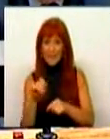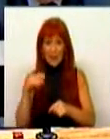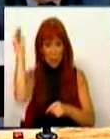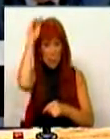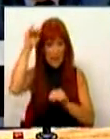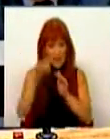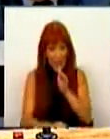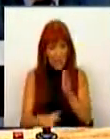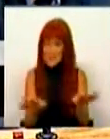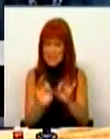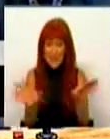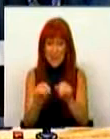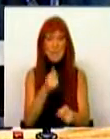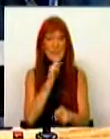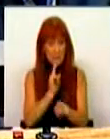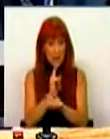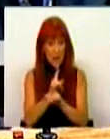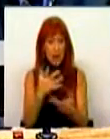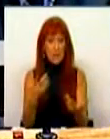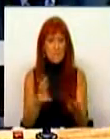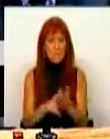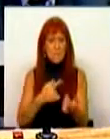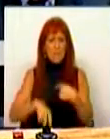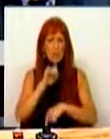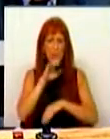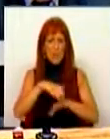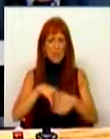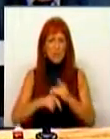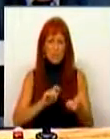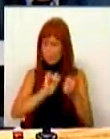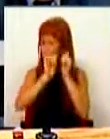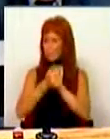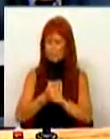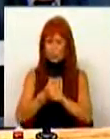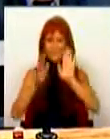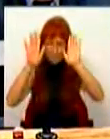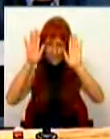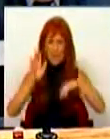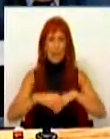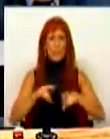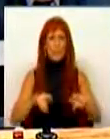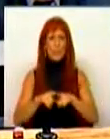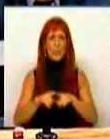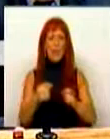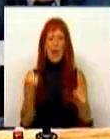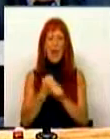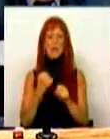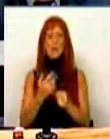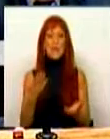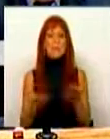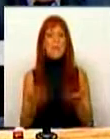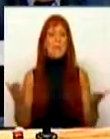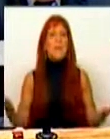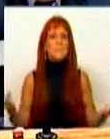Alentejo. E é com medidas dessas que, efetivamente, nós podemos fazer a transformação. Quanto às atuações